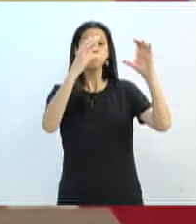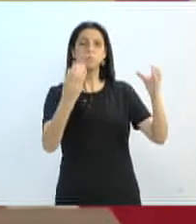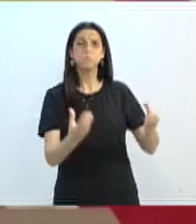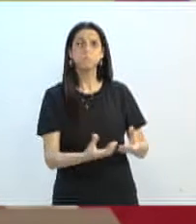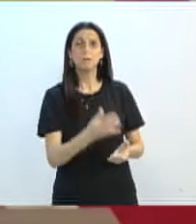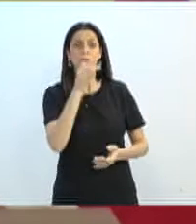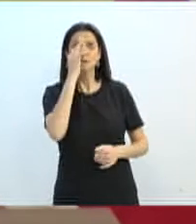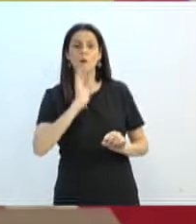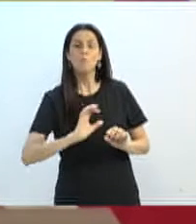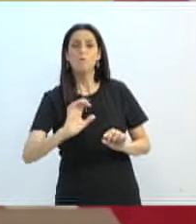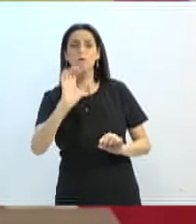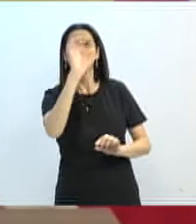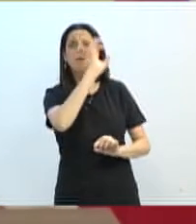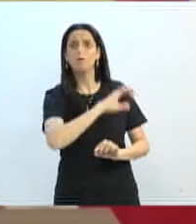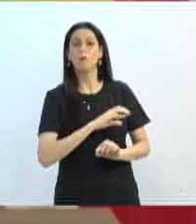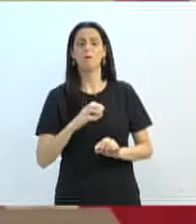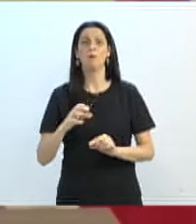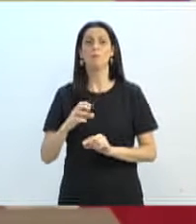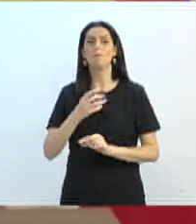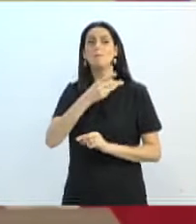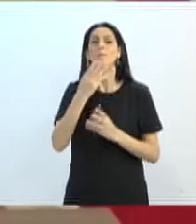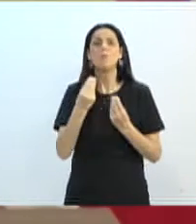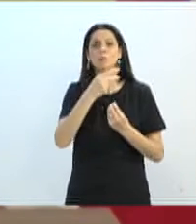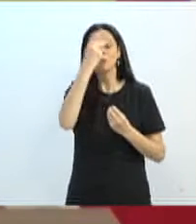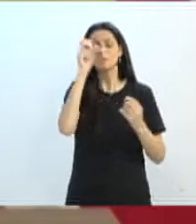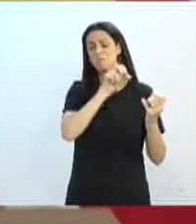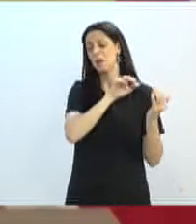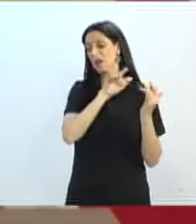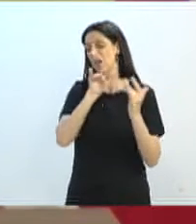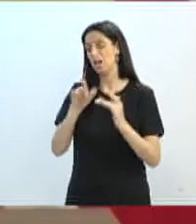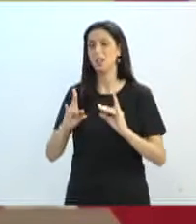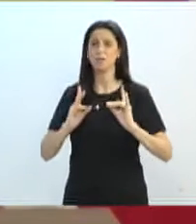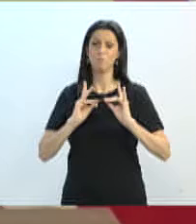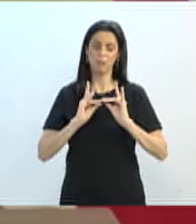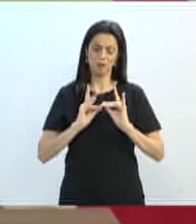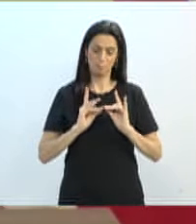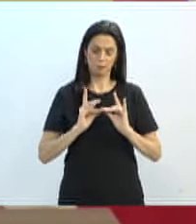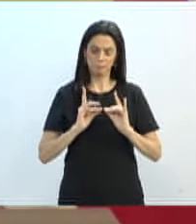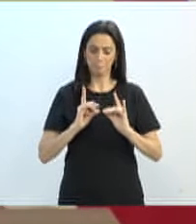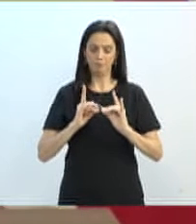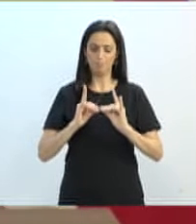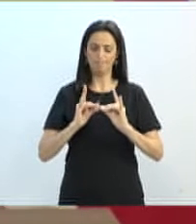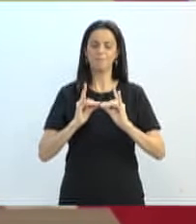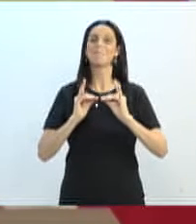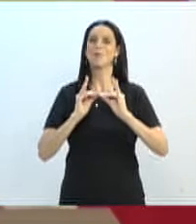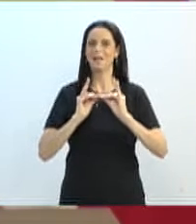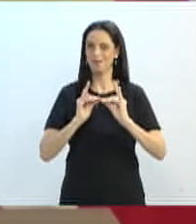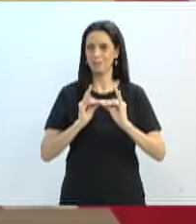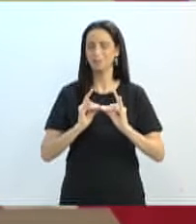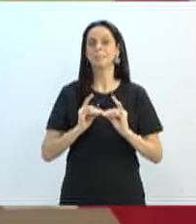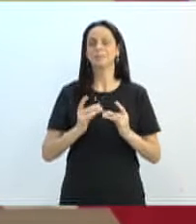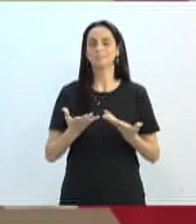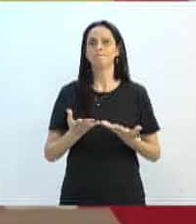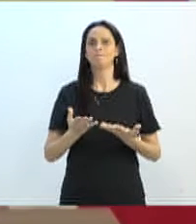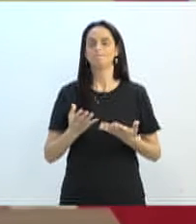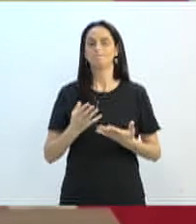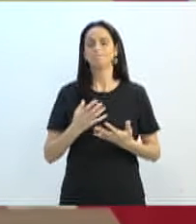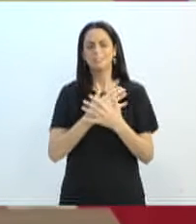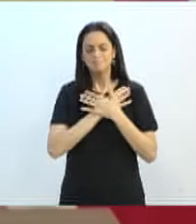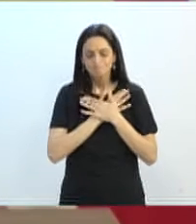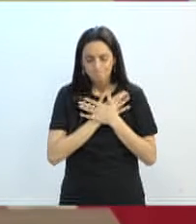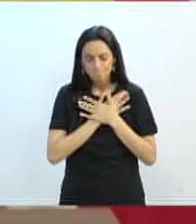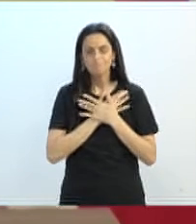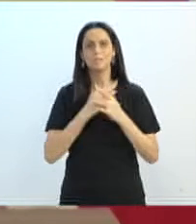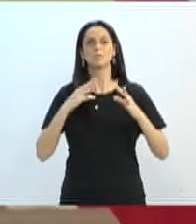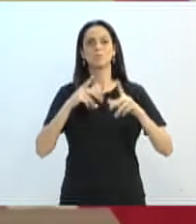na Capela São José. Então, meus sentimentos a toda a família, que é, irmão do Juvenal, que trabalha no